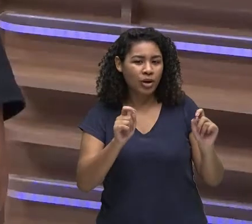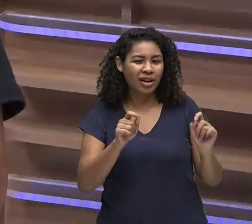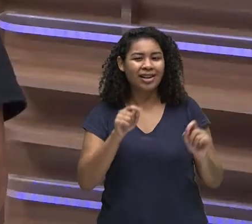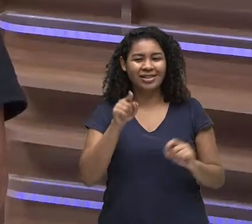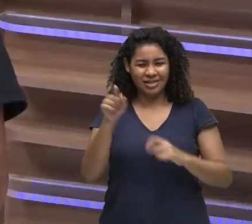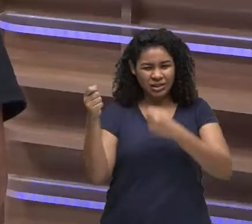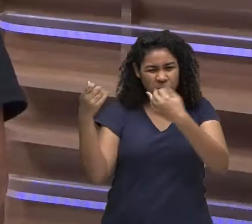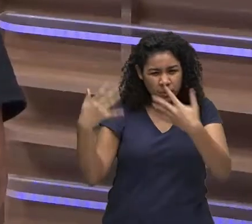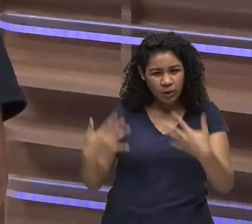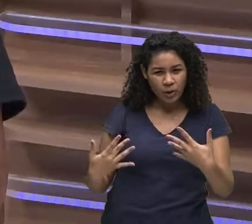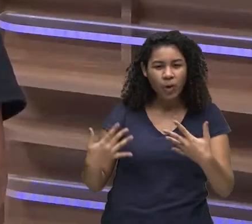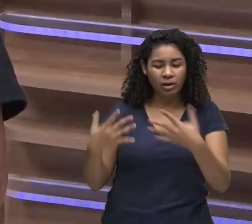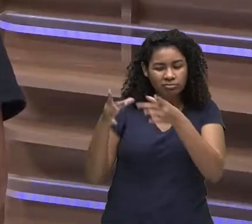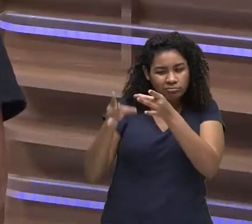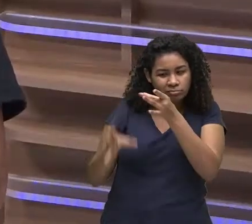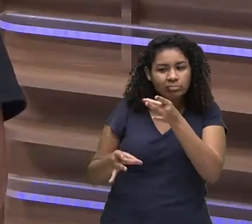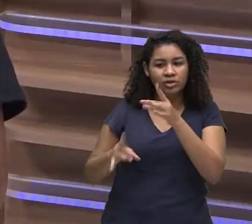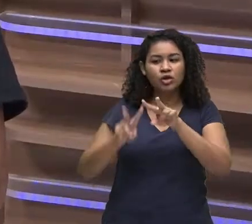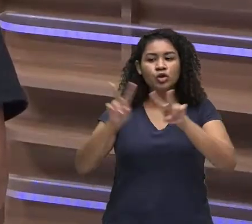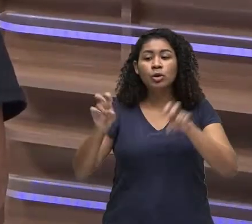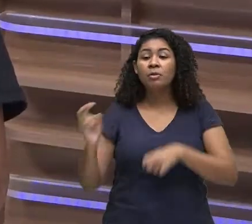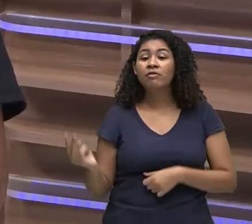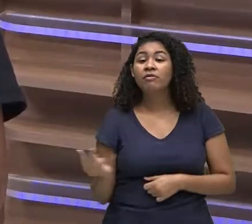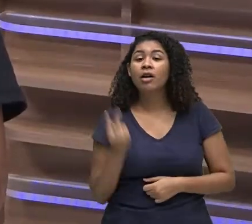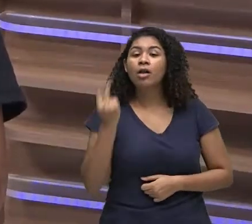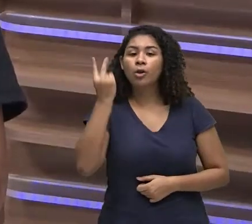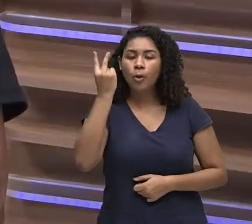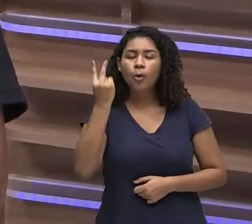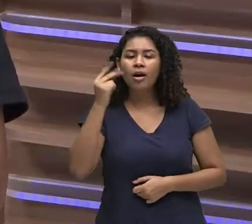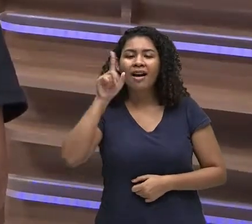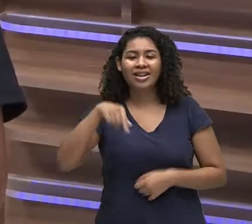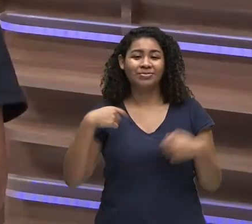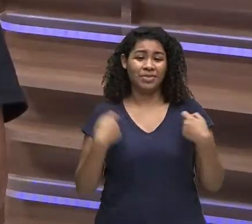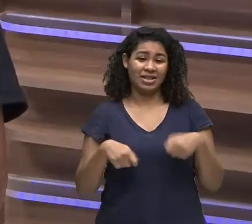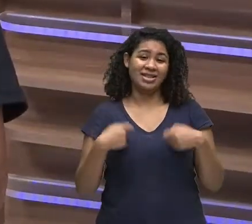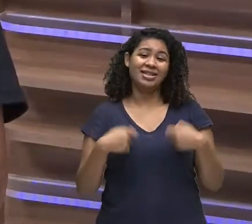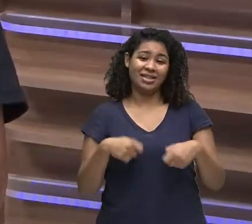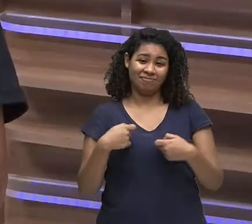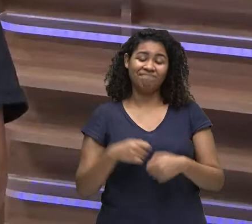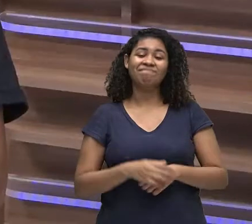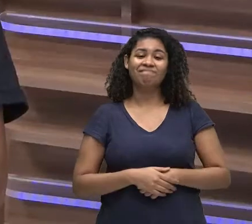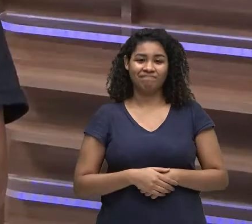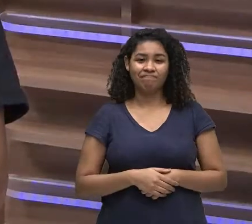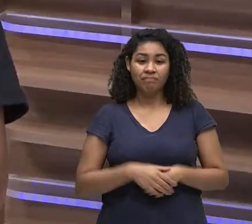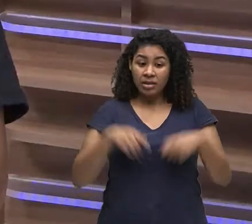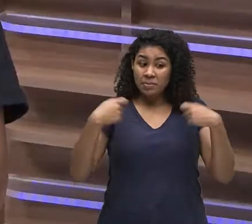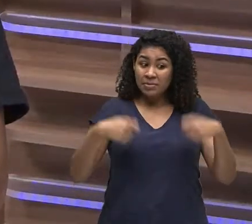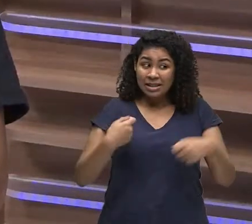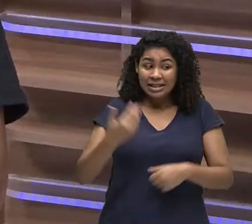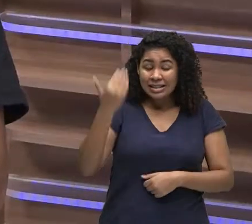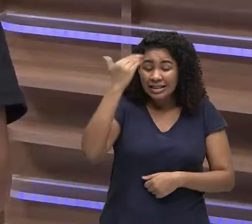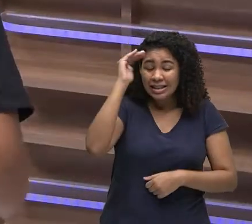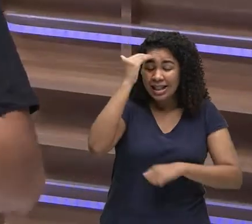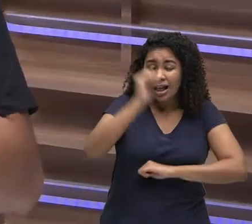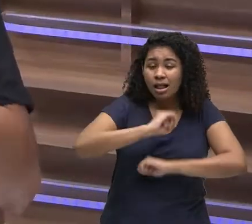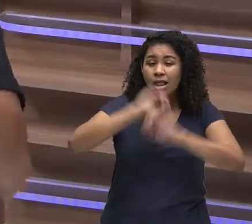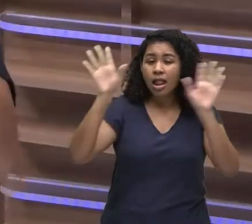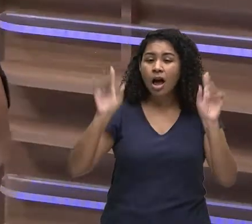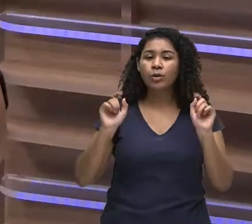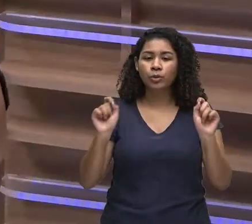você falou, dentro dessa incorporação de valores, essa necessidade. Eu preciso entender, será que seria...